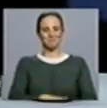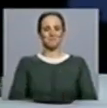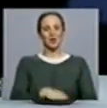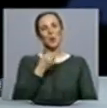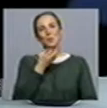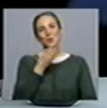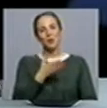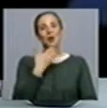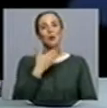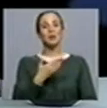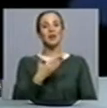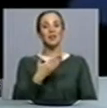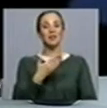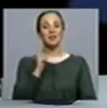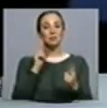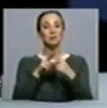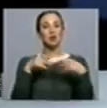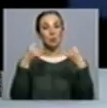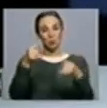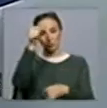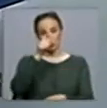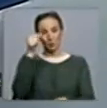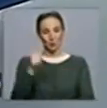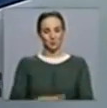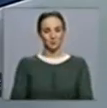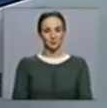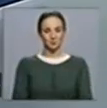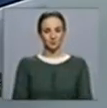bem. Muito obrigada e até ao próximo domingo. Ao próximo.